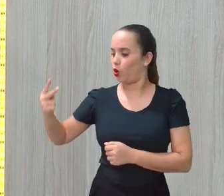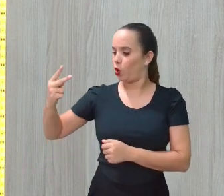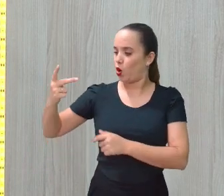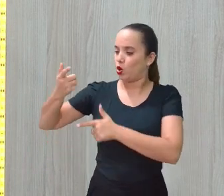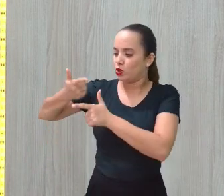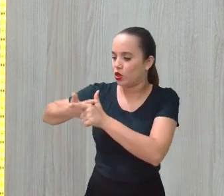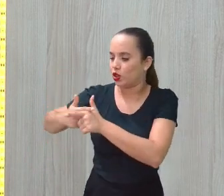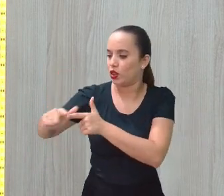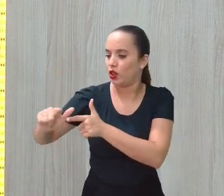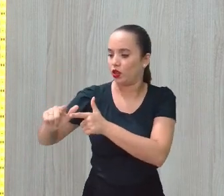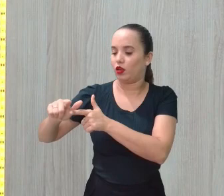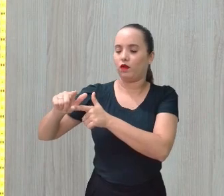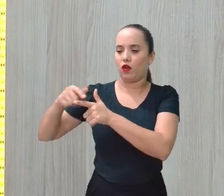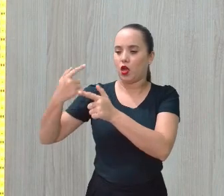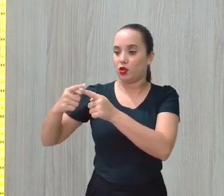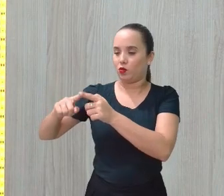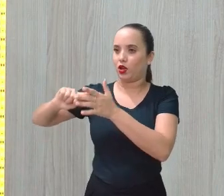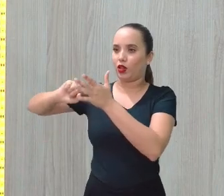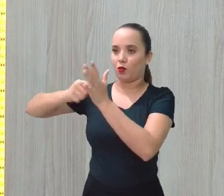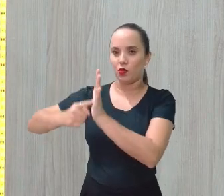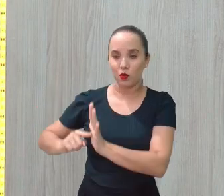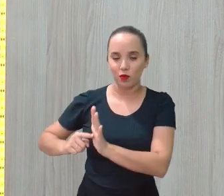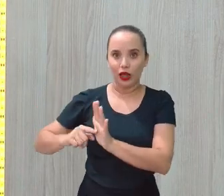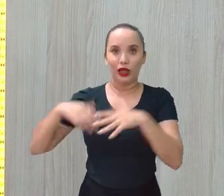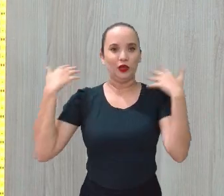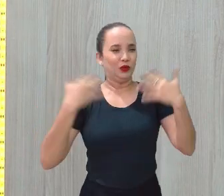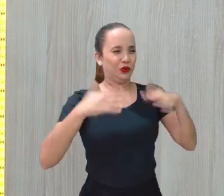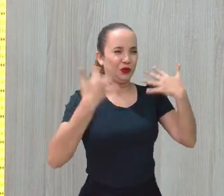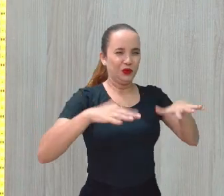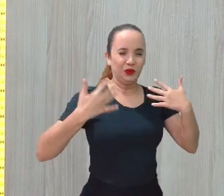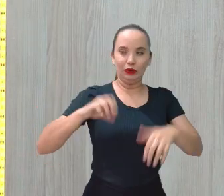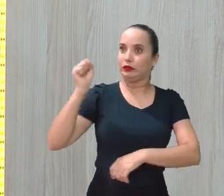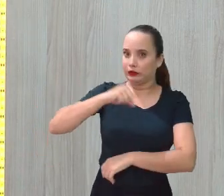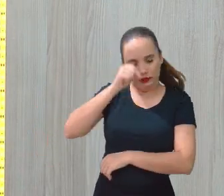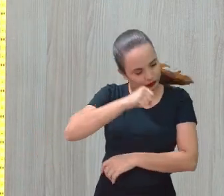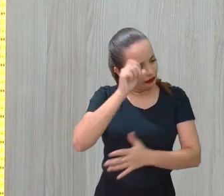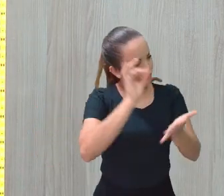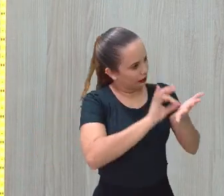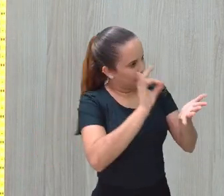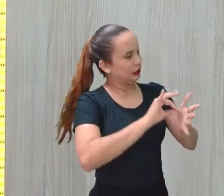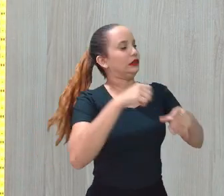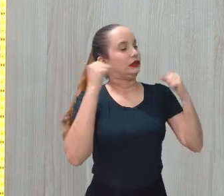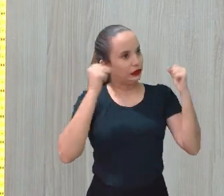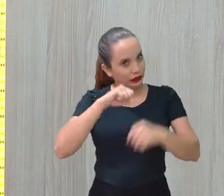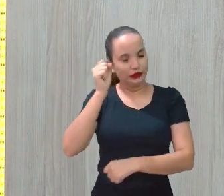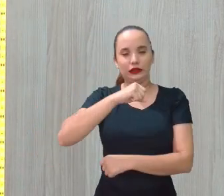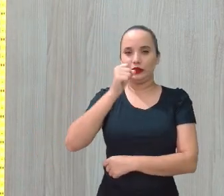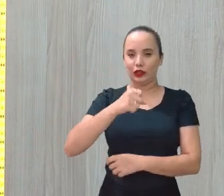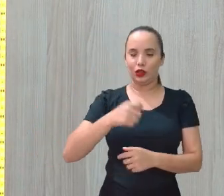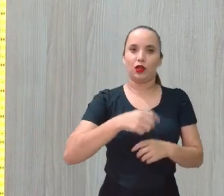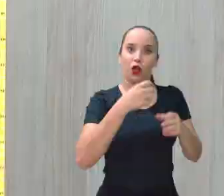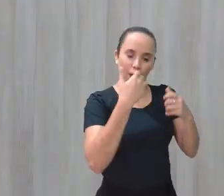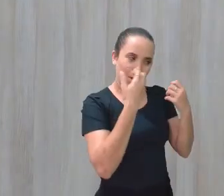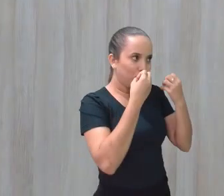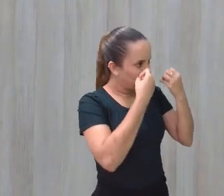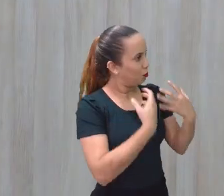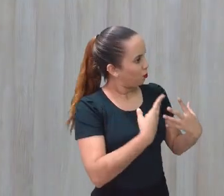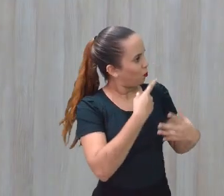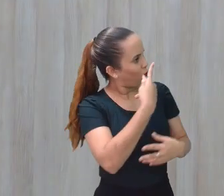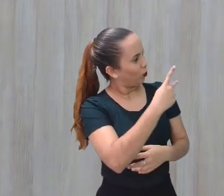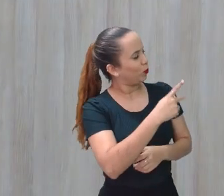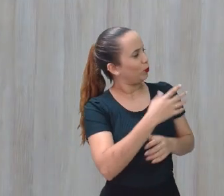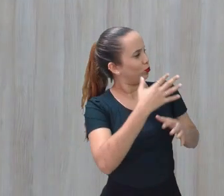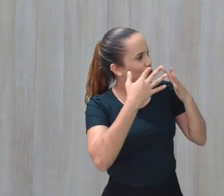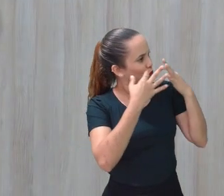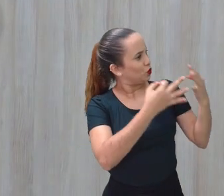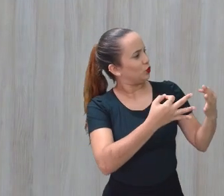Exatamente. Eita, prof lembrou mesmo, é isso aí, professor. Vamos seguir. Vale, bem observado, Carol. O que a gente fez